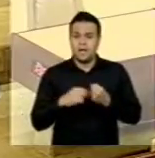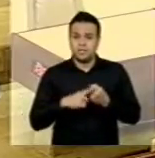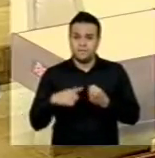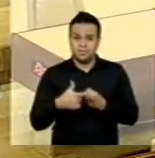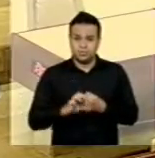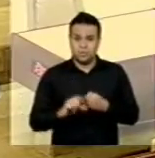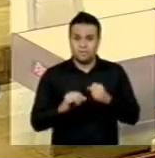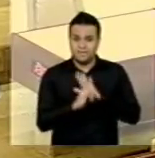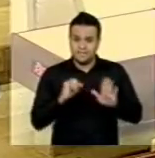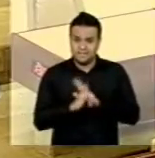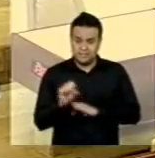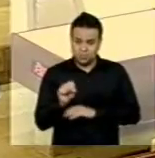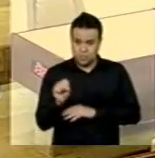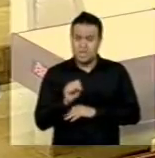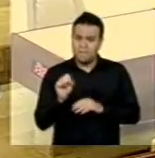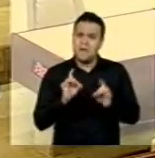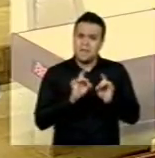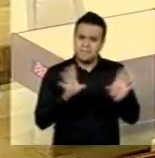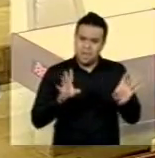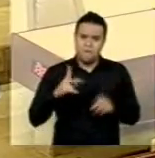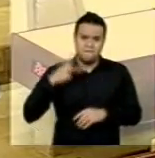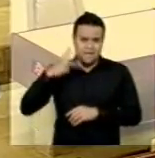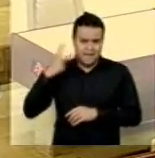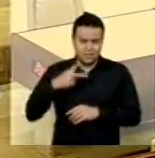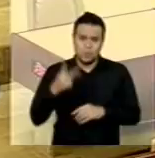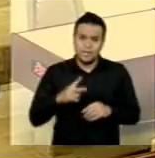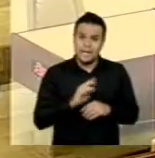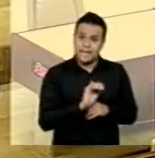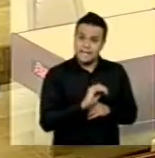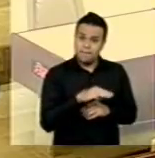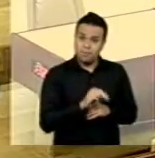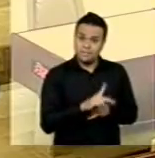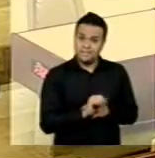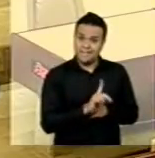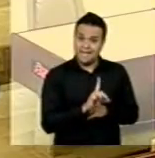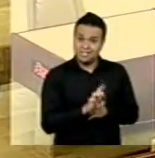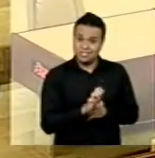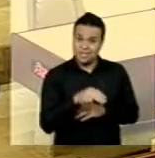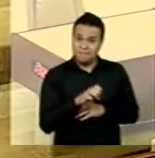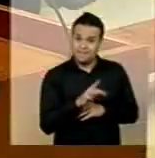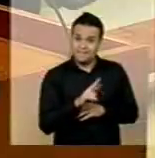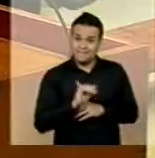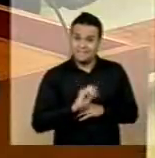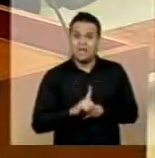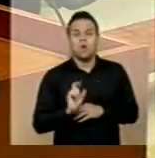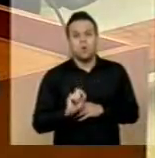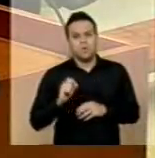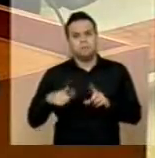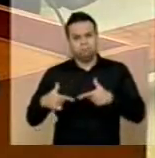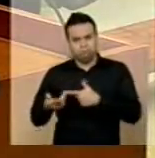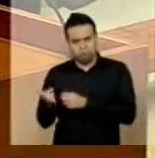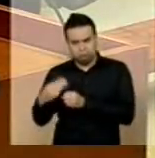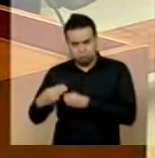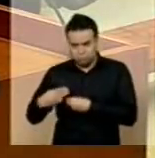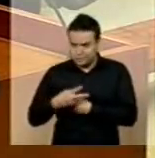inciso 8º, deu aos vereadores a imunidade material, sim, deu, na circunscrição do município no exercício do mandato,